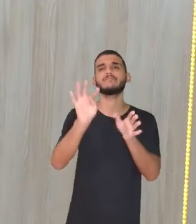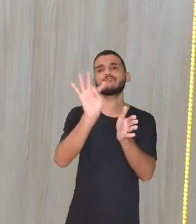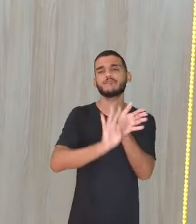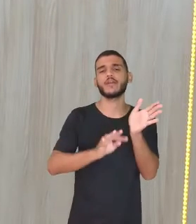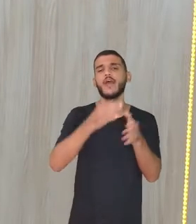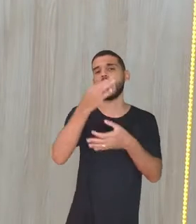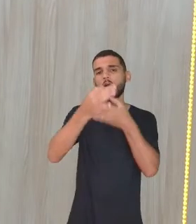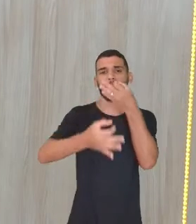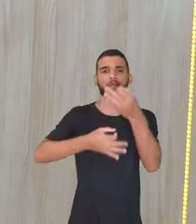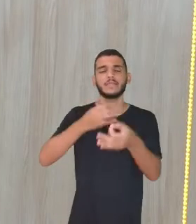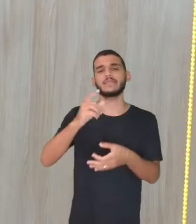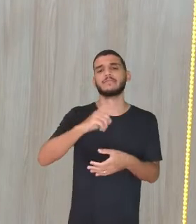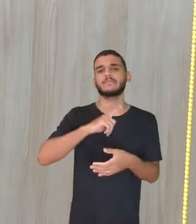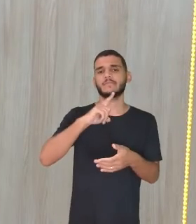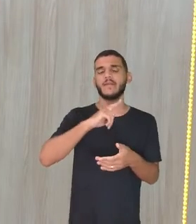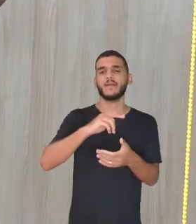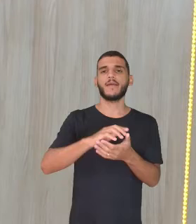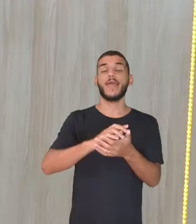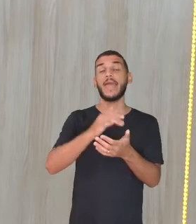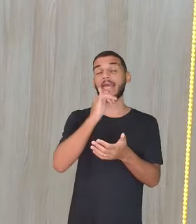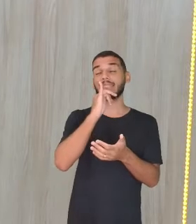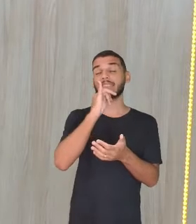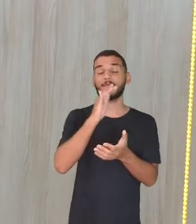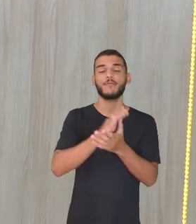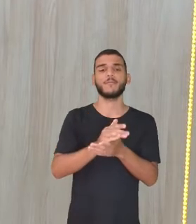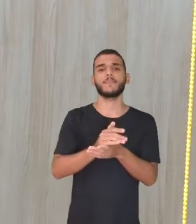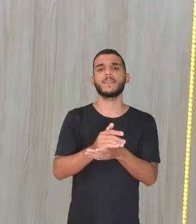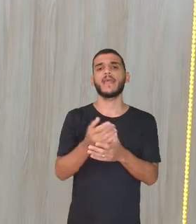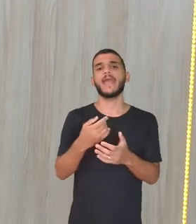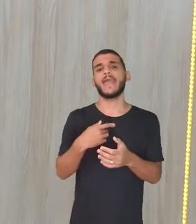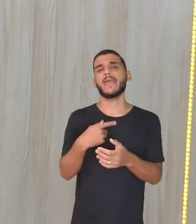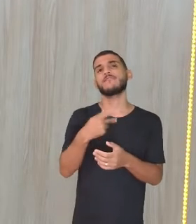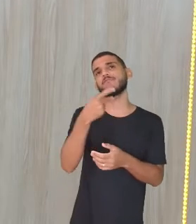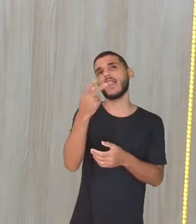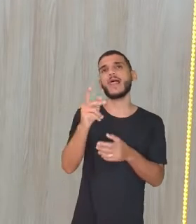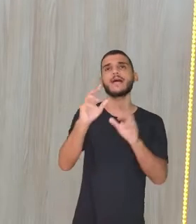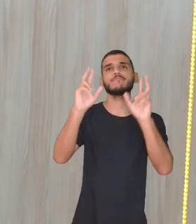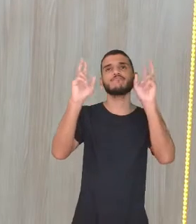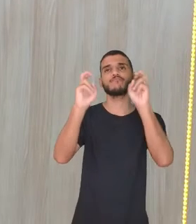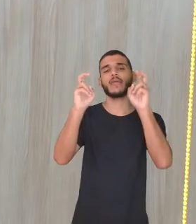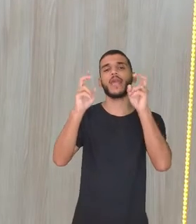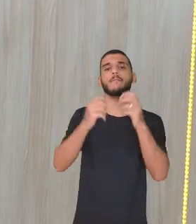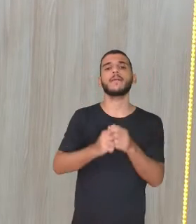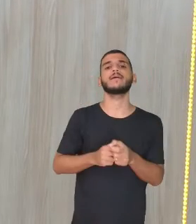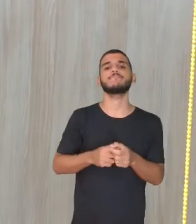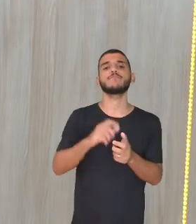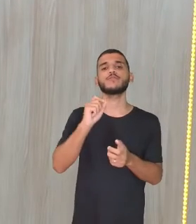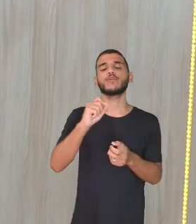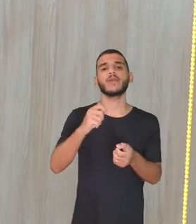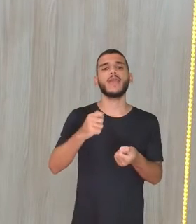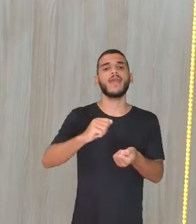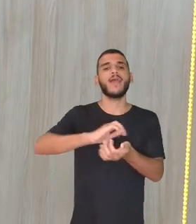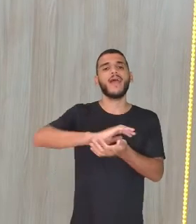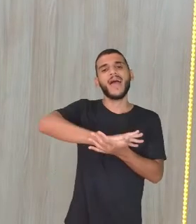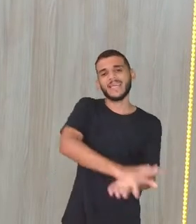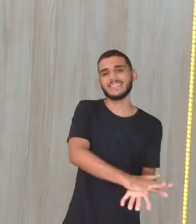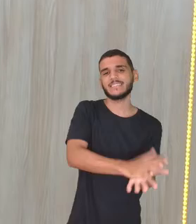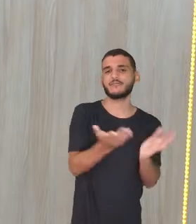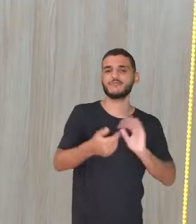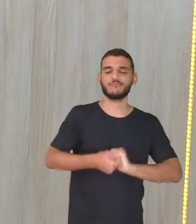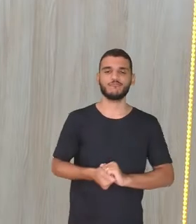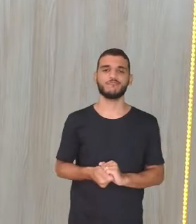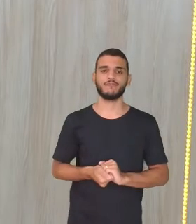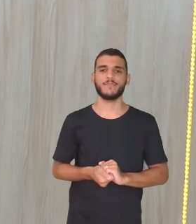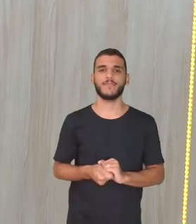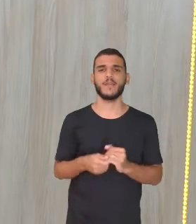mas, eu vou fazer sobre racismo. Estuda historicamente, não é? Como é que a gente pode dizer